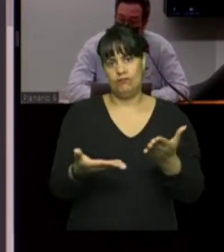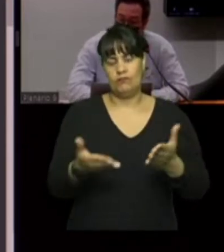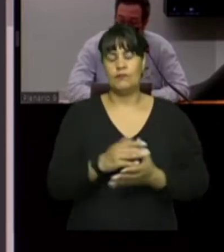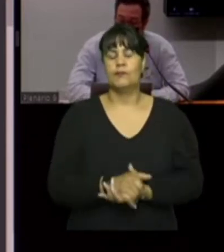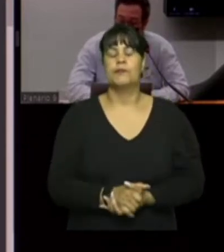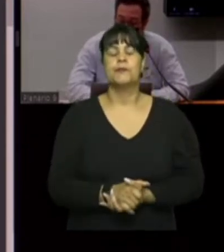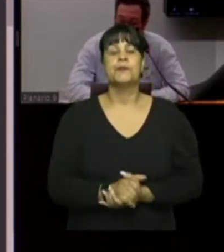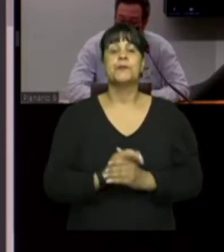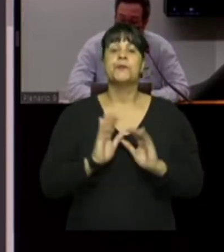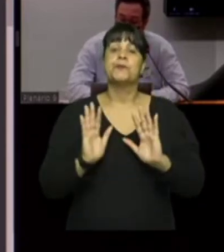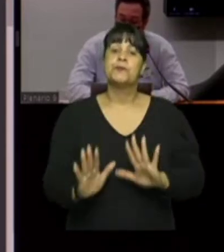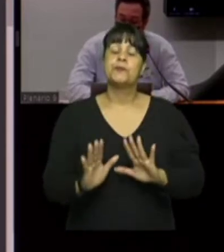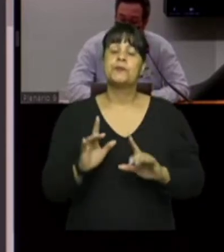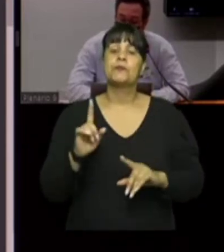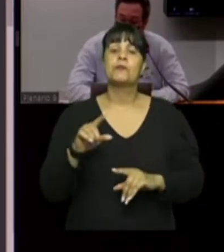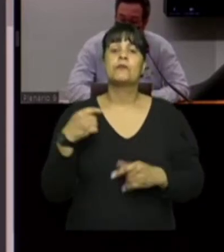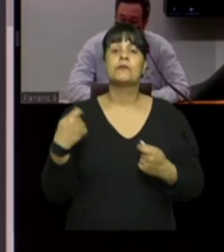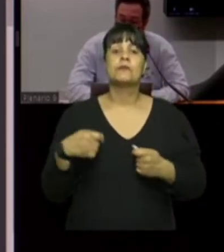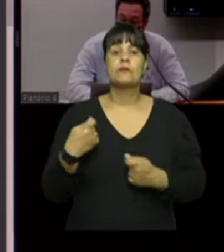4 anos,